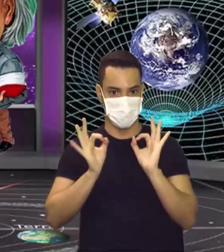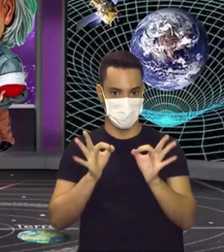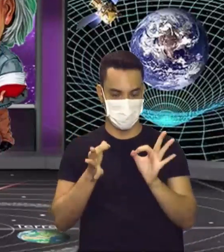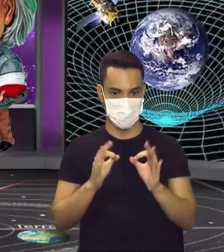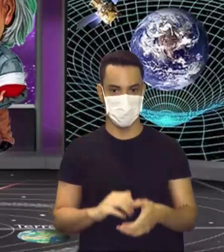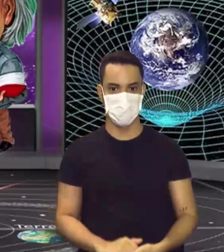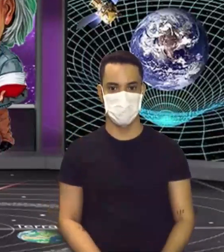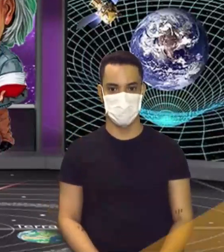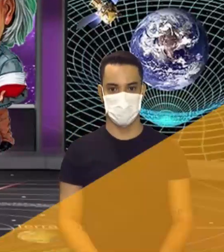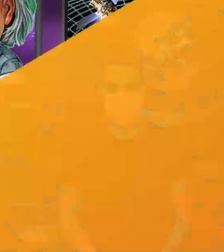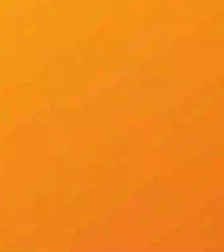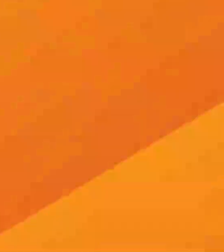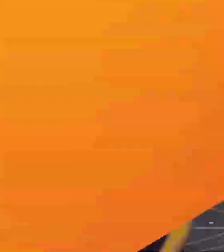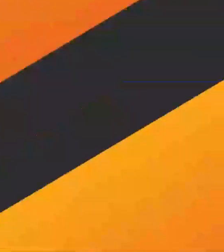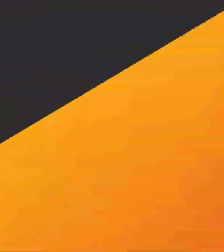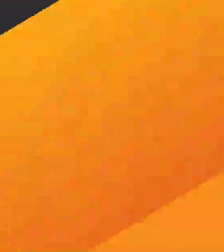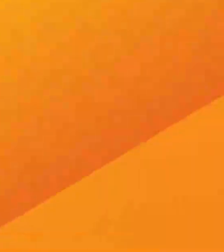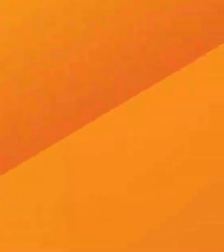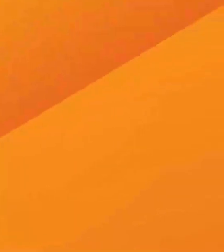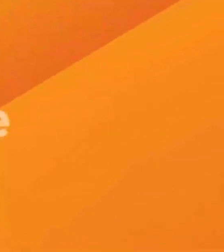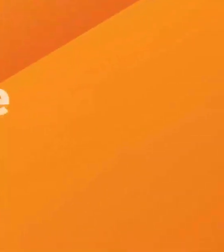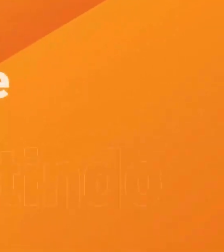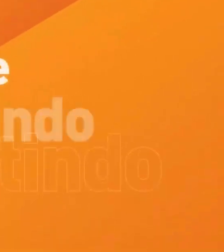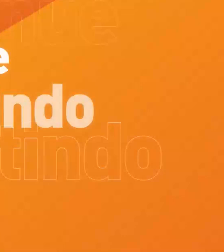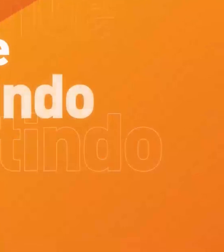exercícios. Tchau, tchau!